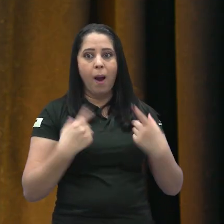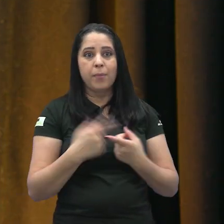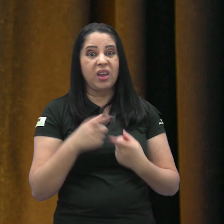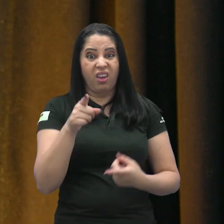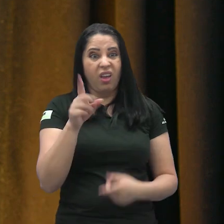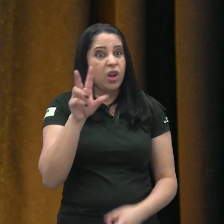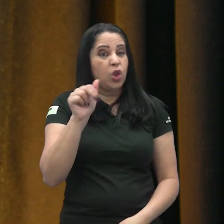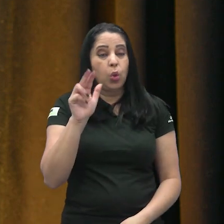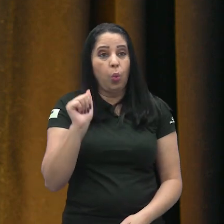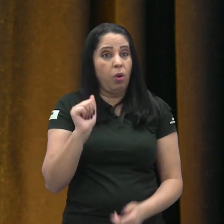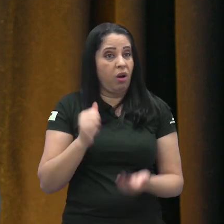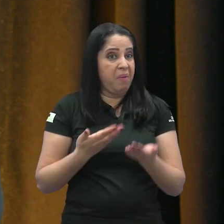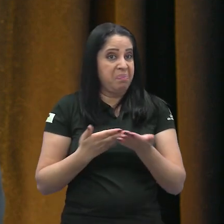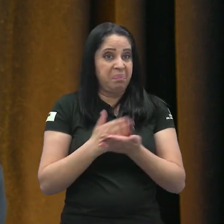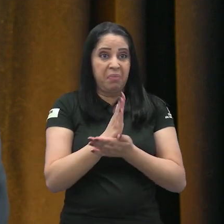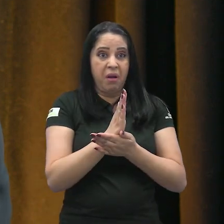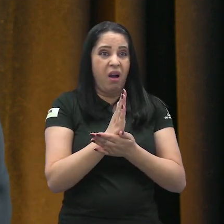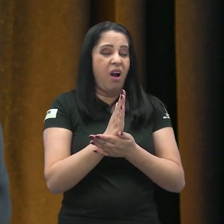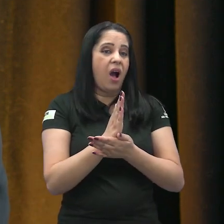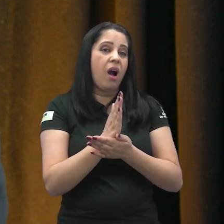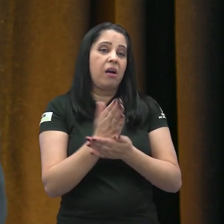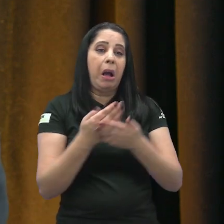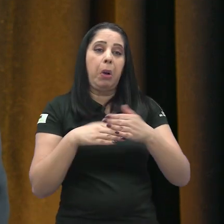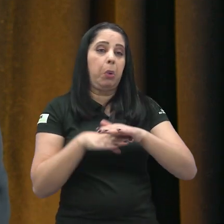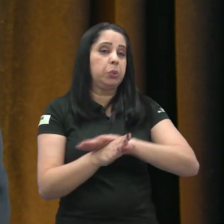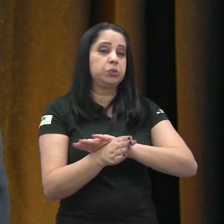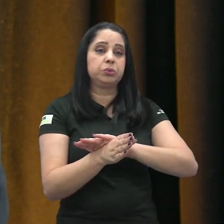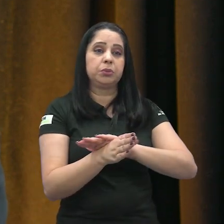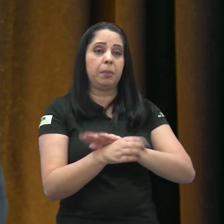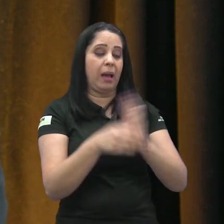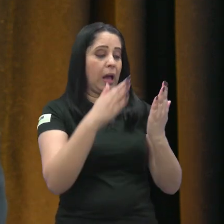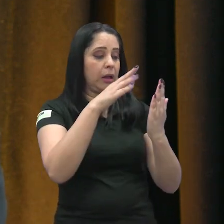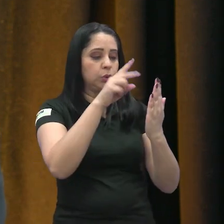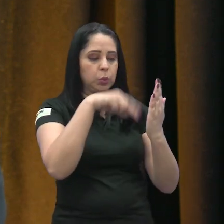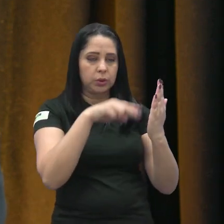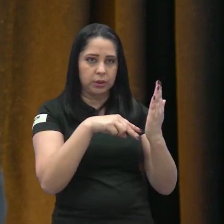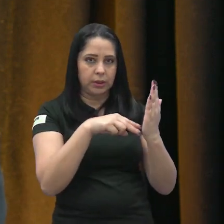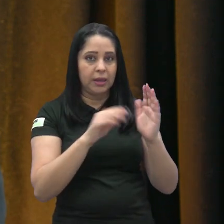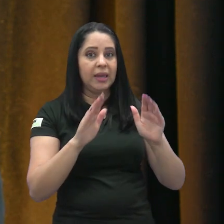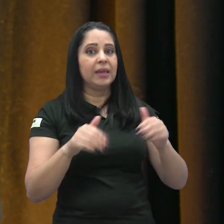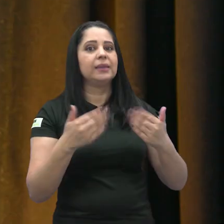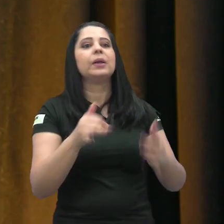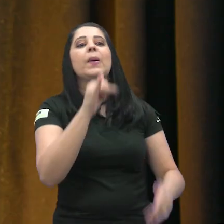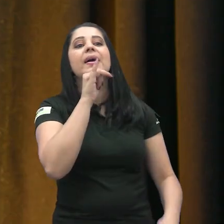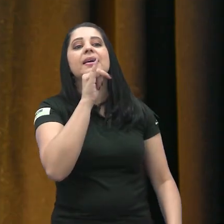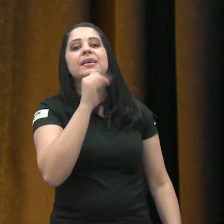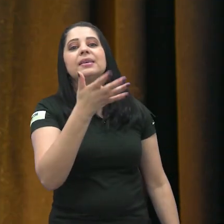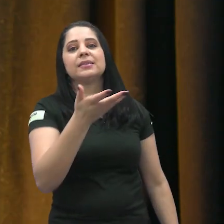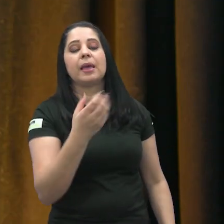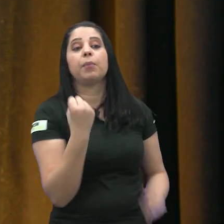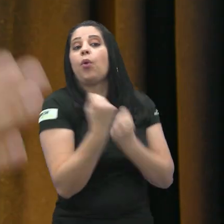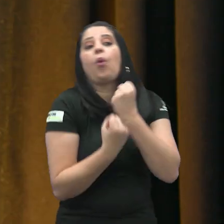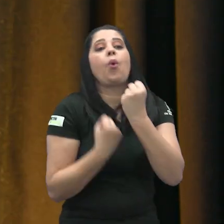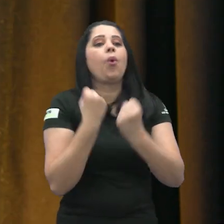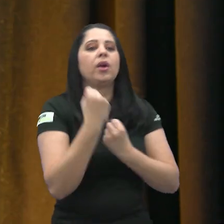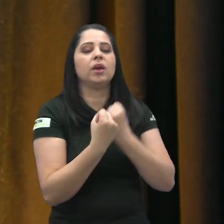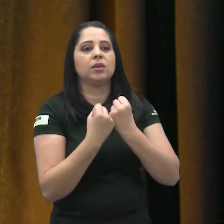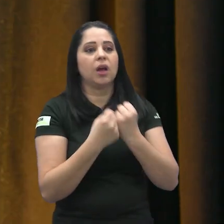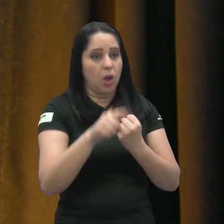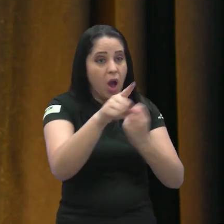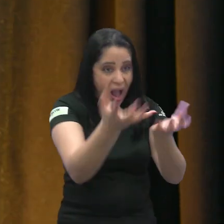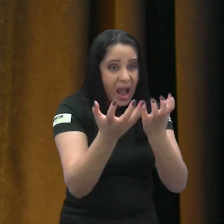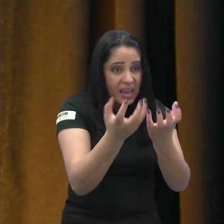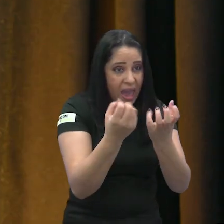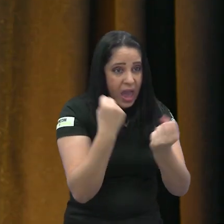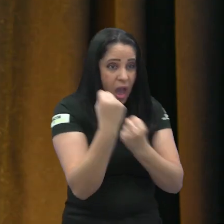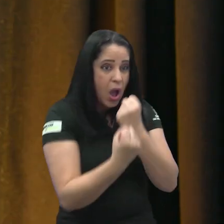quem nunca leu um livro. Então, eu acho essas pequenas experiências, Priscila, vai levar a grandes vitórias. Por exemplo, vamos falar de